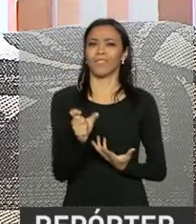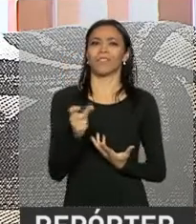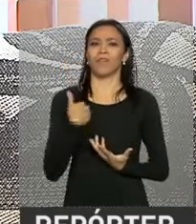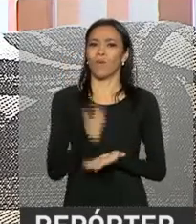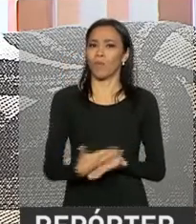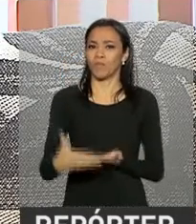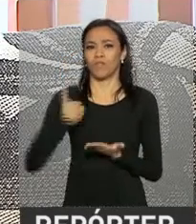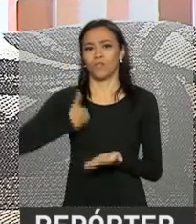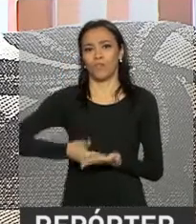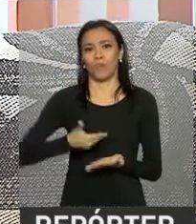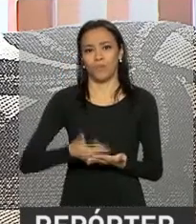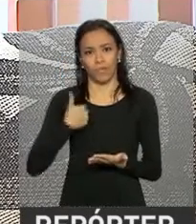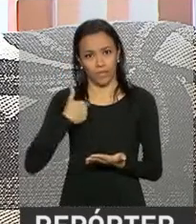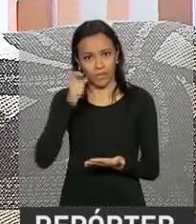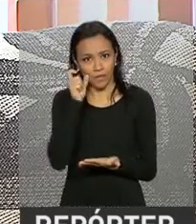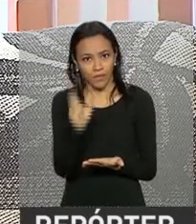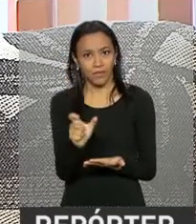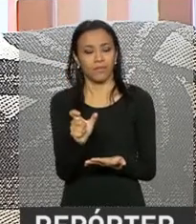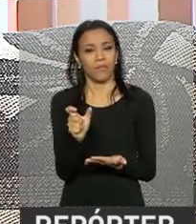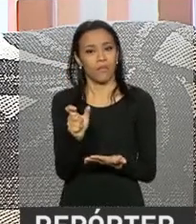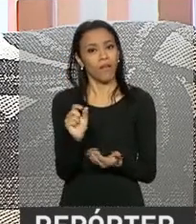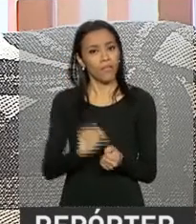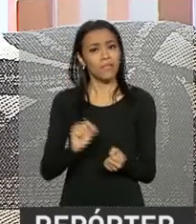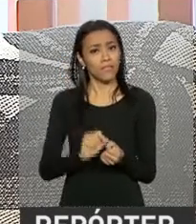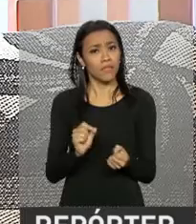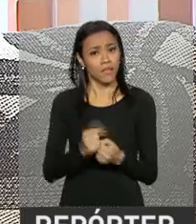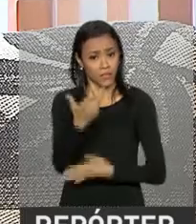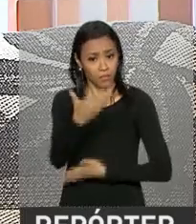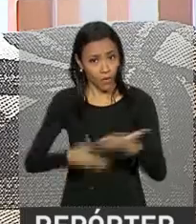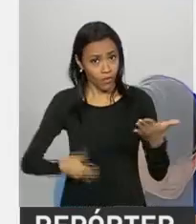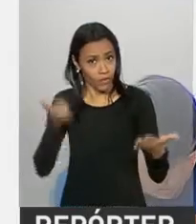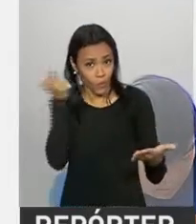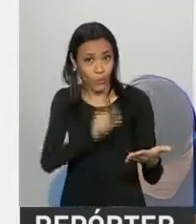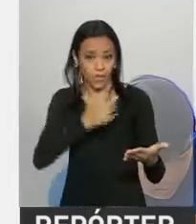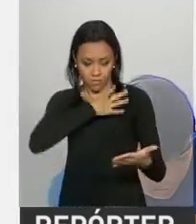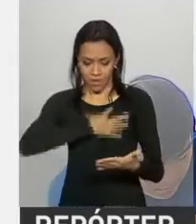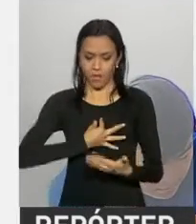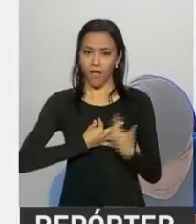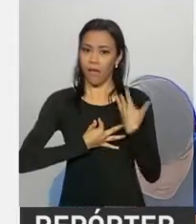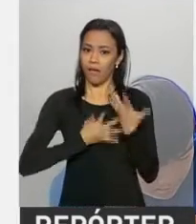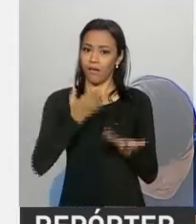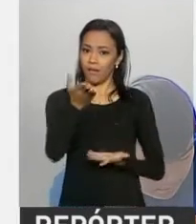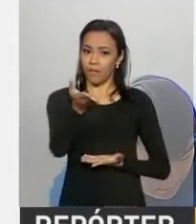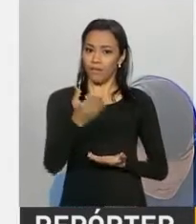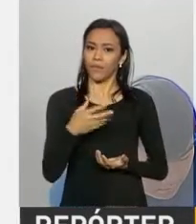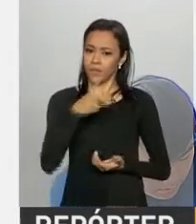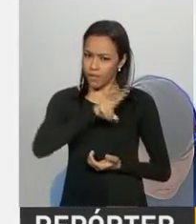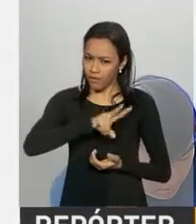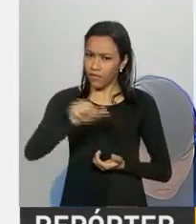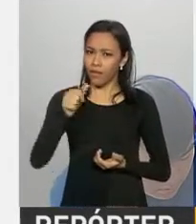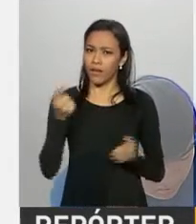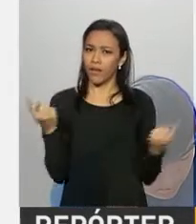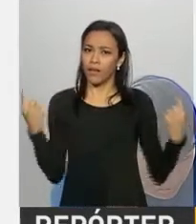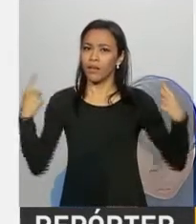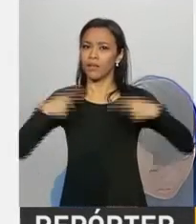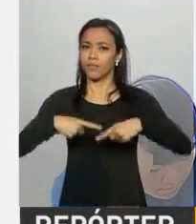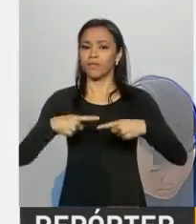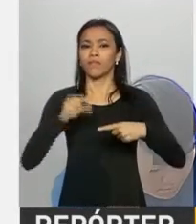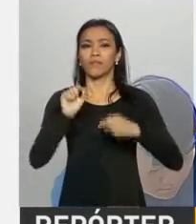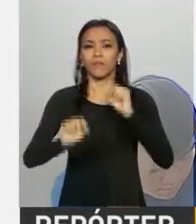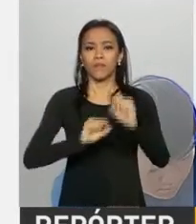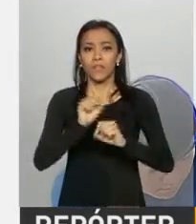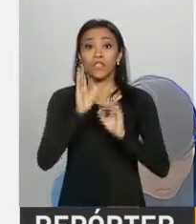pra fazer as provas de ganhar minhas medalhas guilherme vai ter mais adversários esse ano